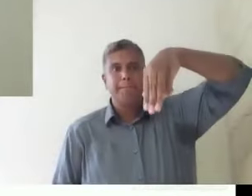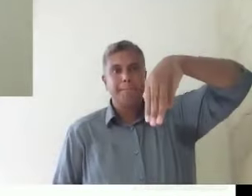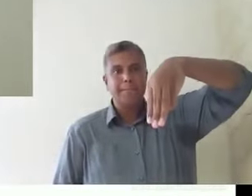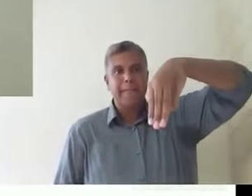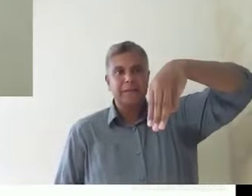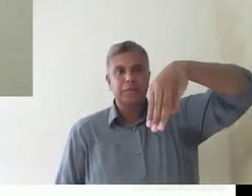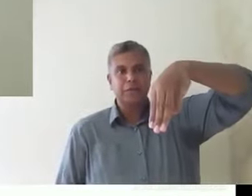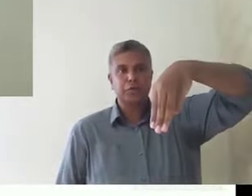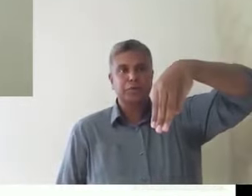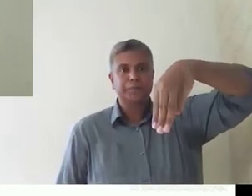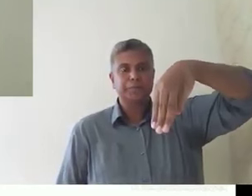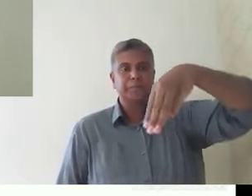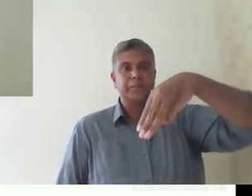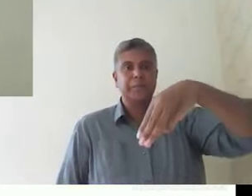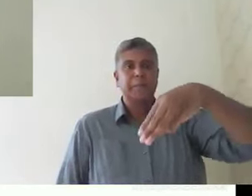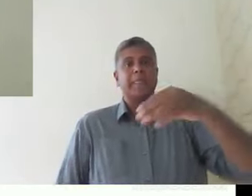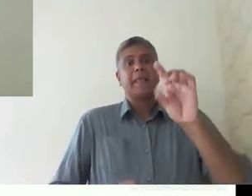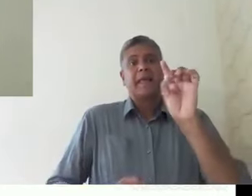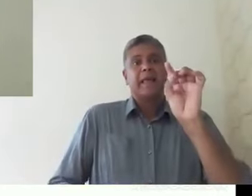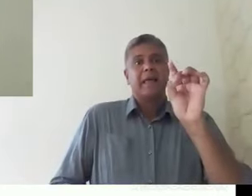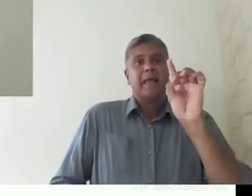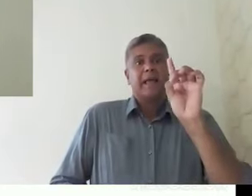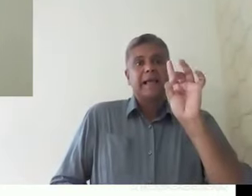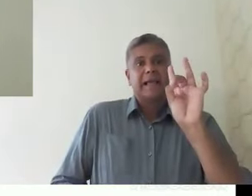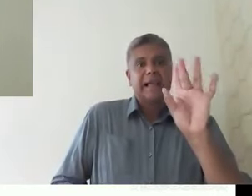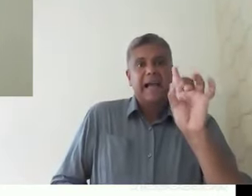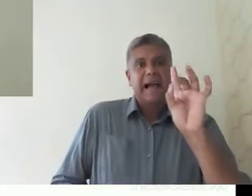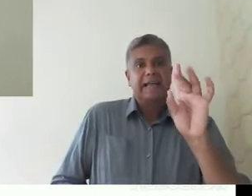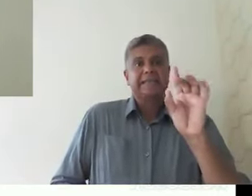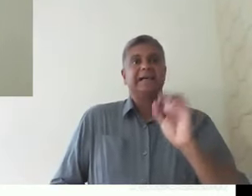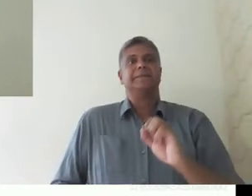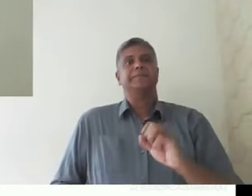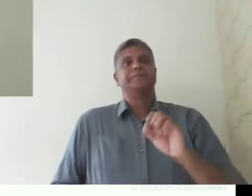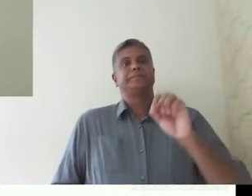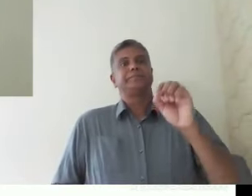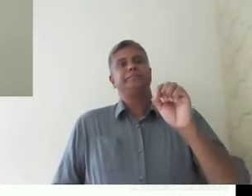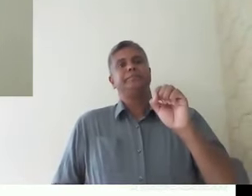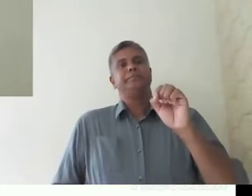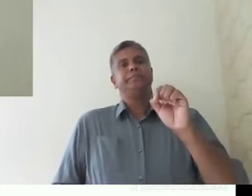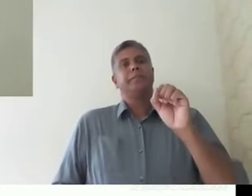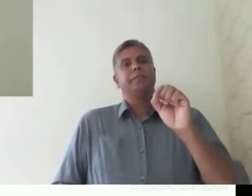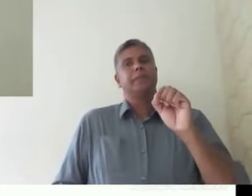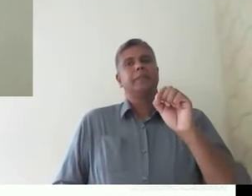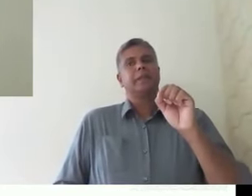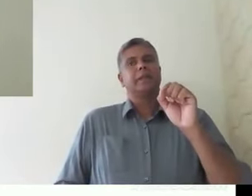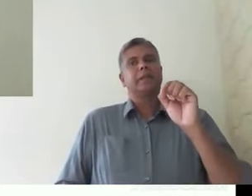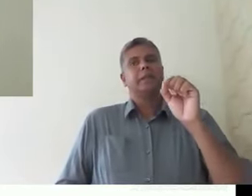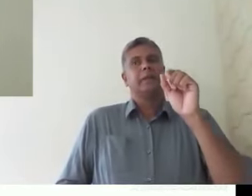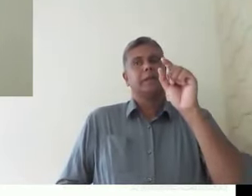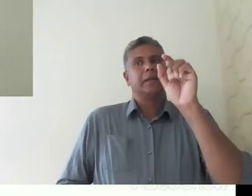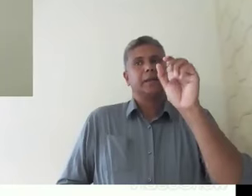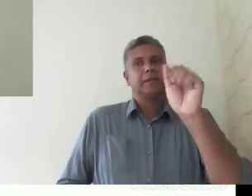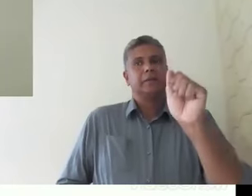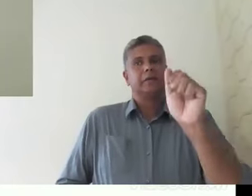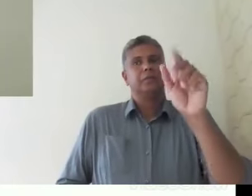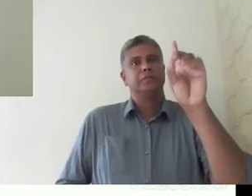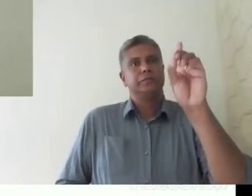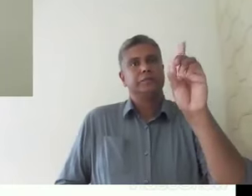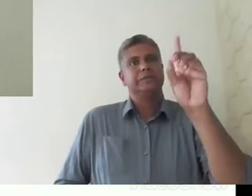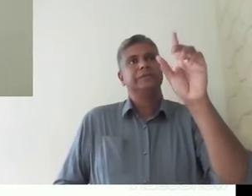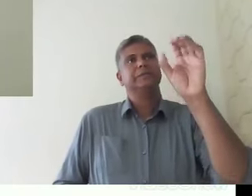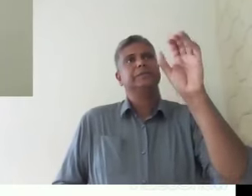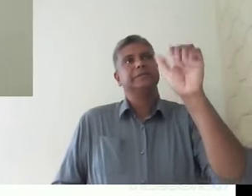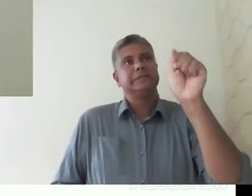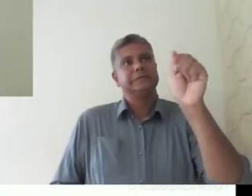são 10 hectômetros, cada hectômetro são 10 decâmetros, cada